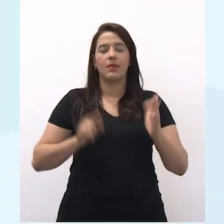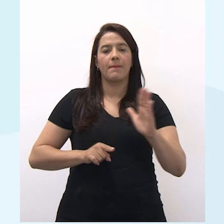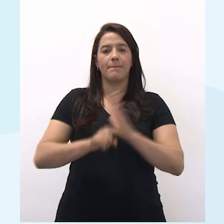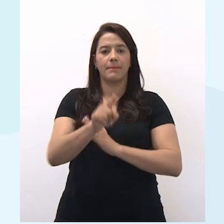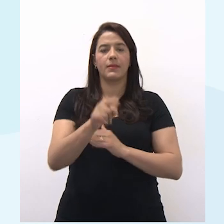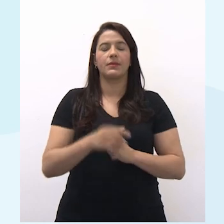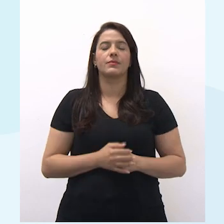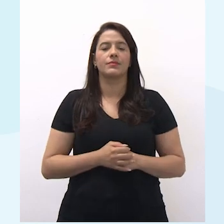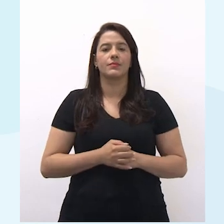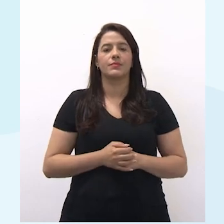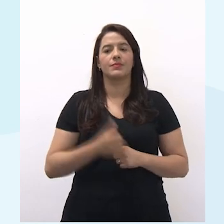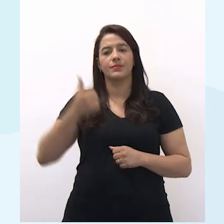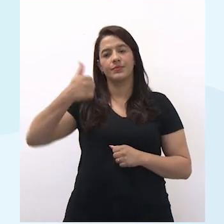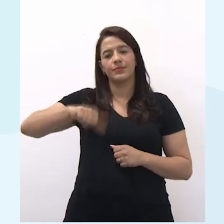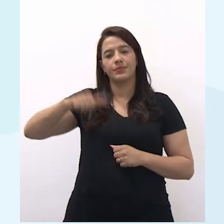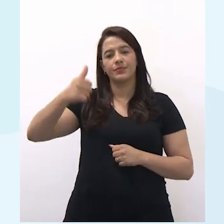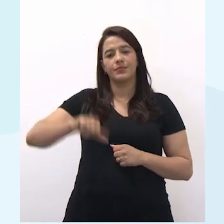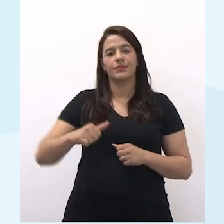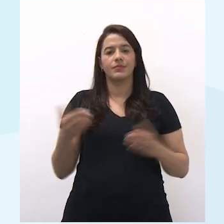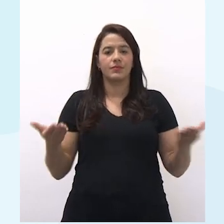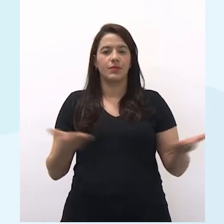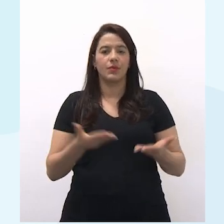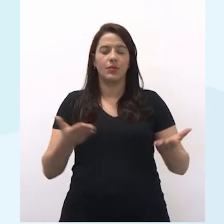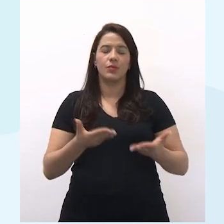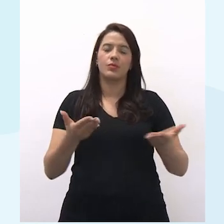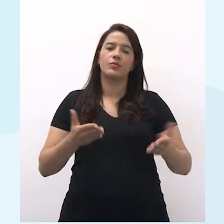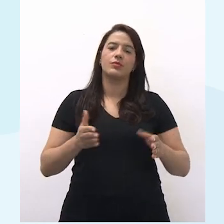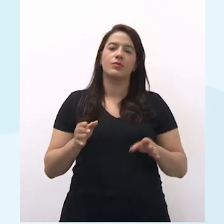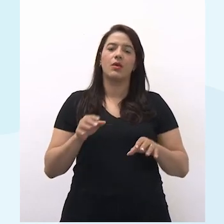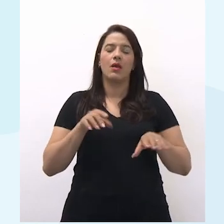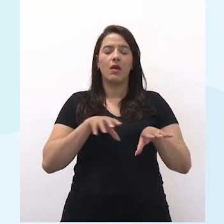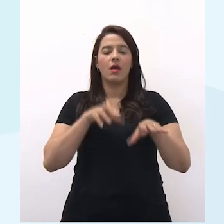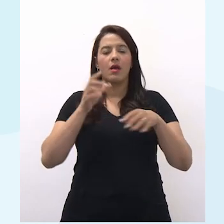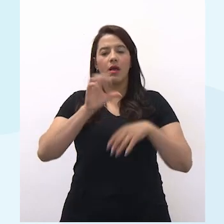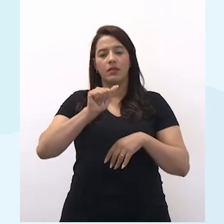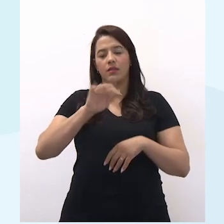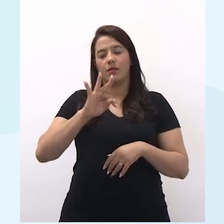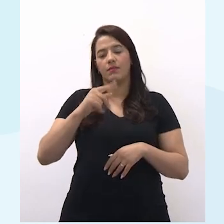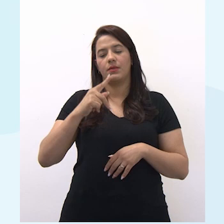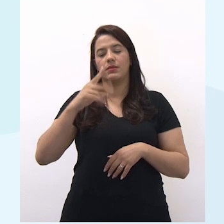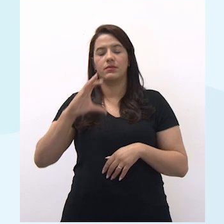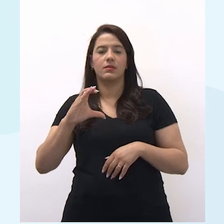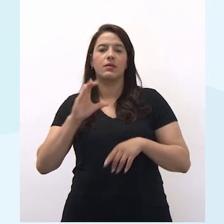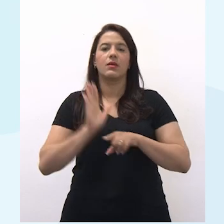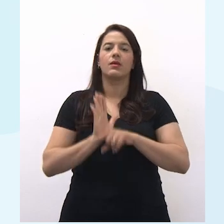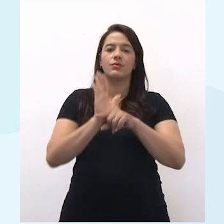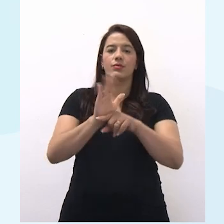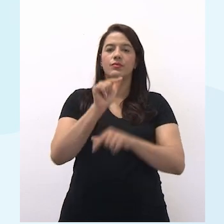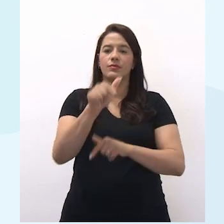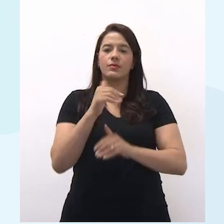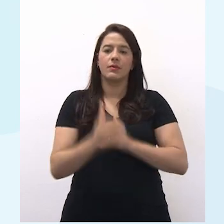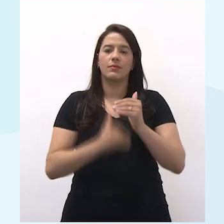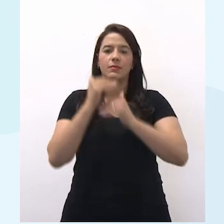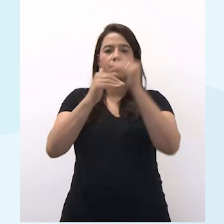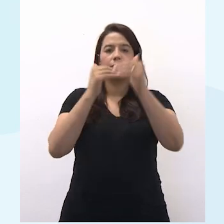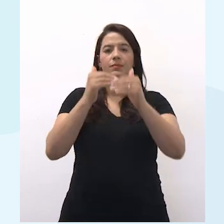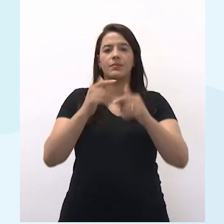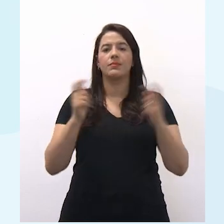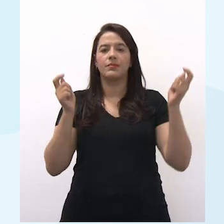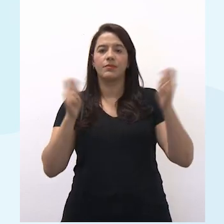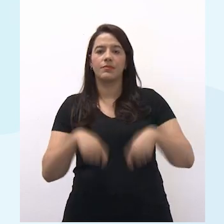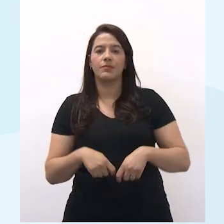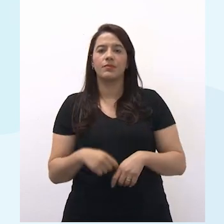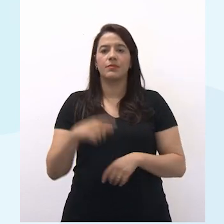seguinte avaliação, né? Em que medida a formação de hoje contribuiu para o aprimoramento do seu repertório? Quanto tempo?